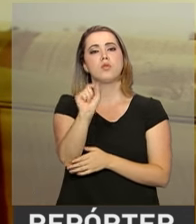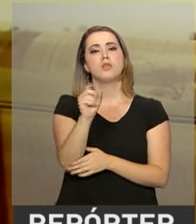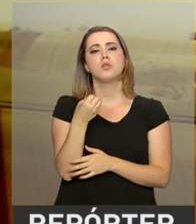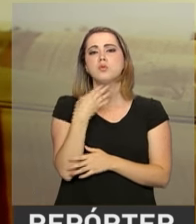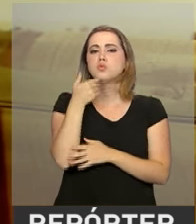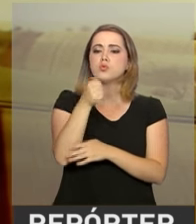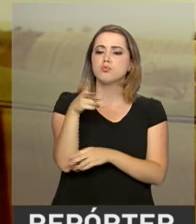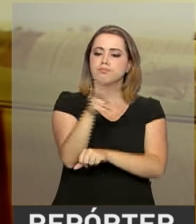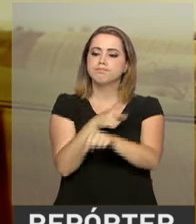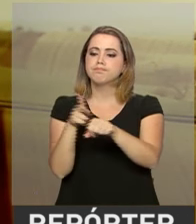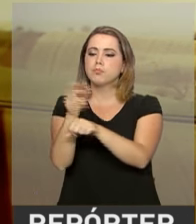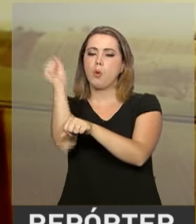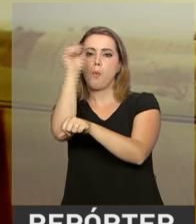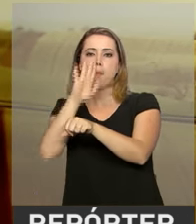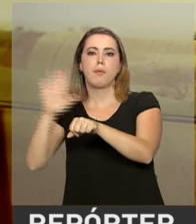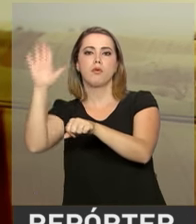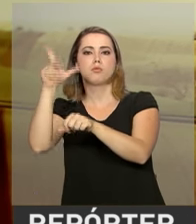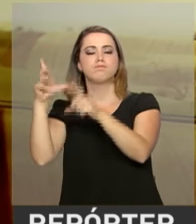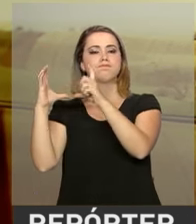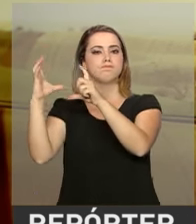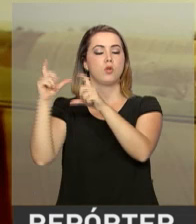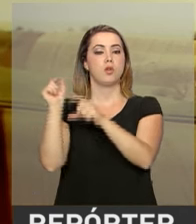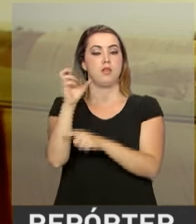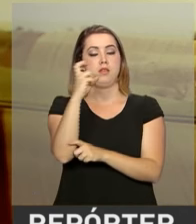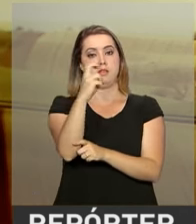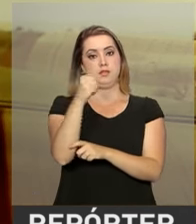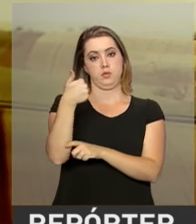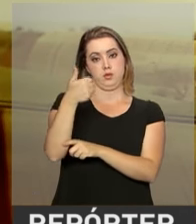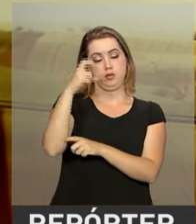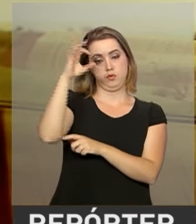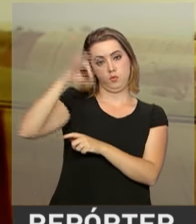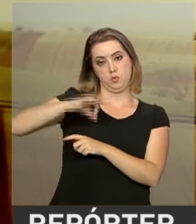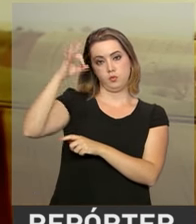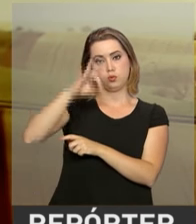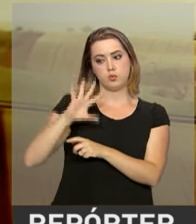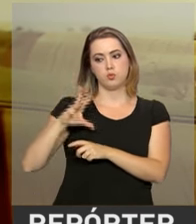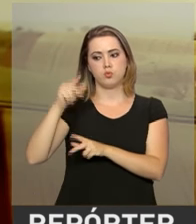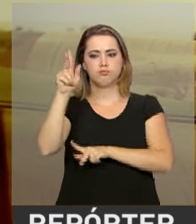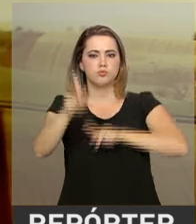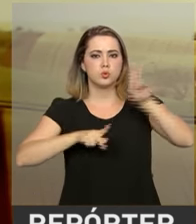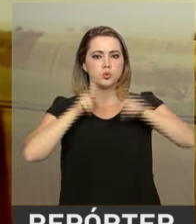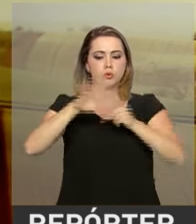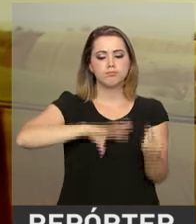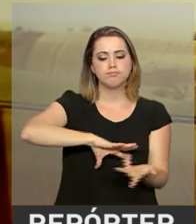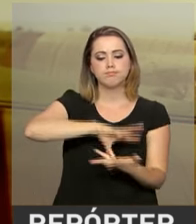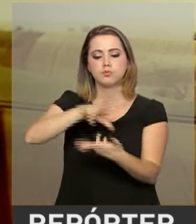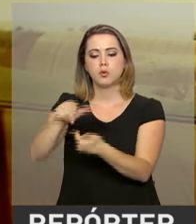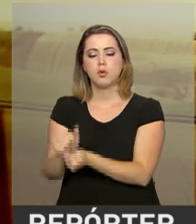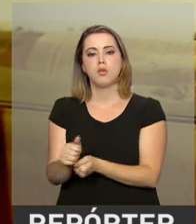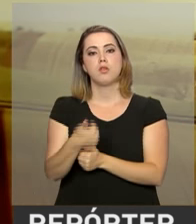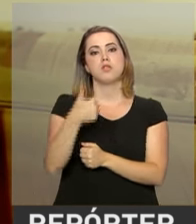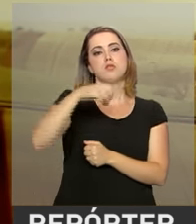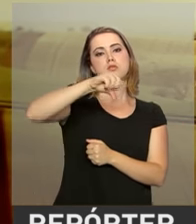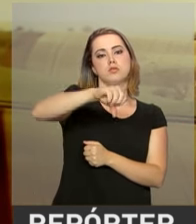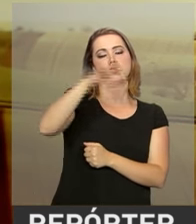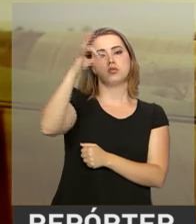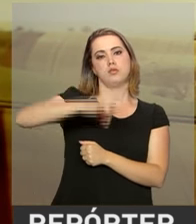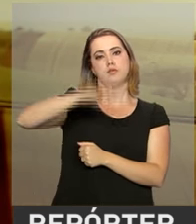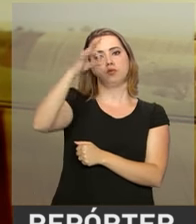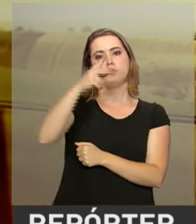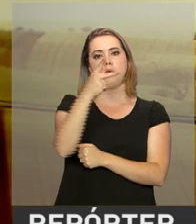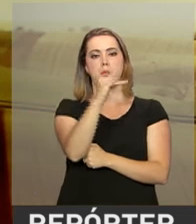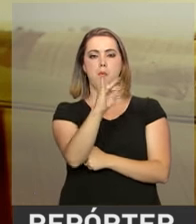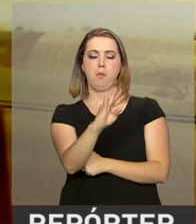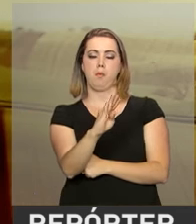região tem 51% da população do planeta responde por 19% do PIB mundial e está em